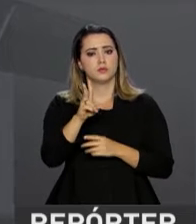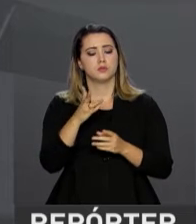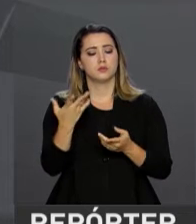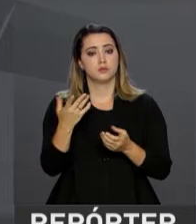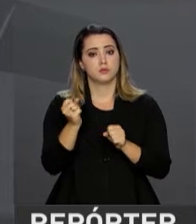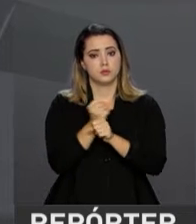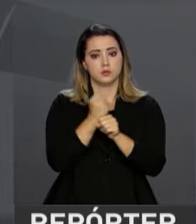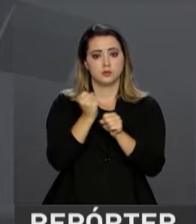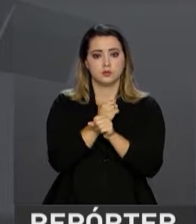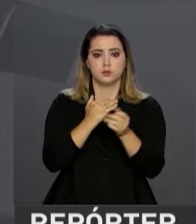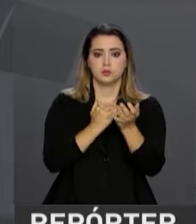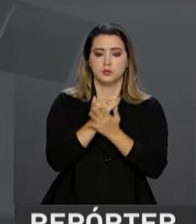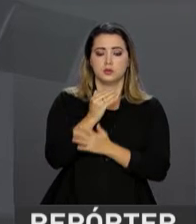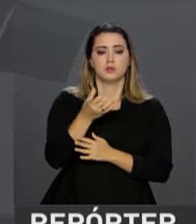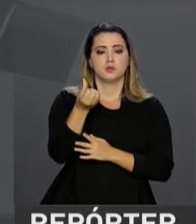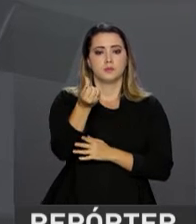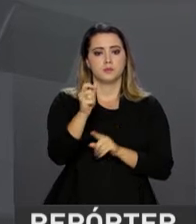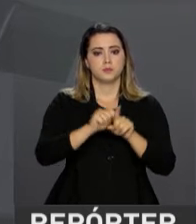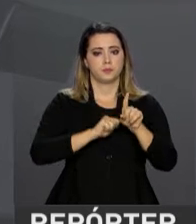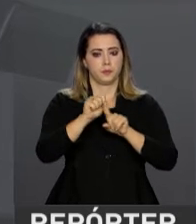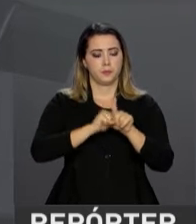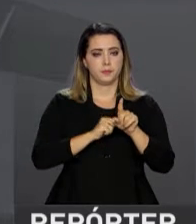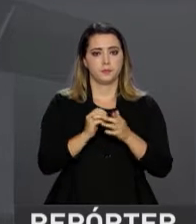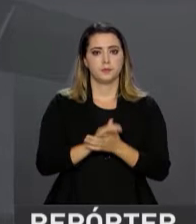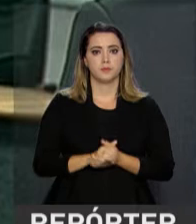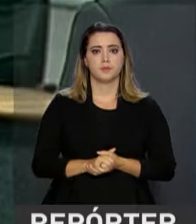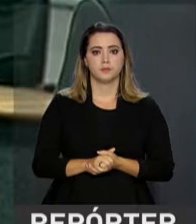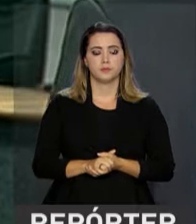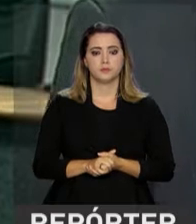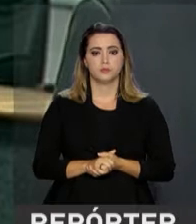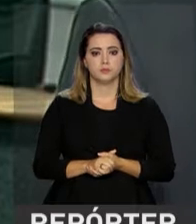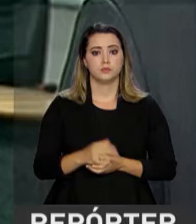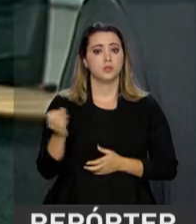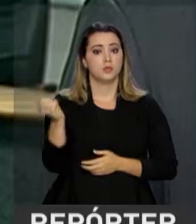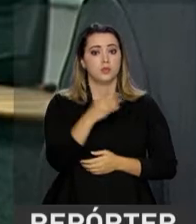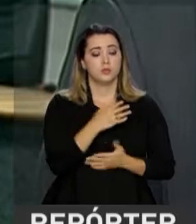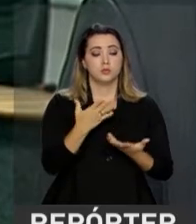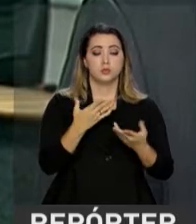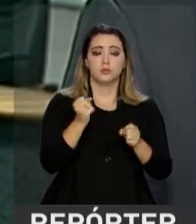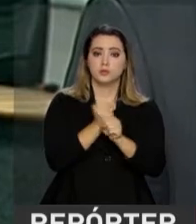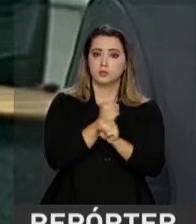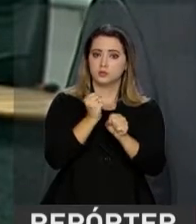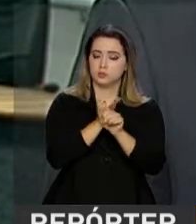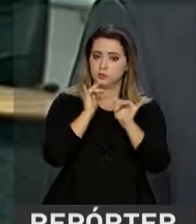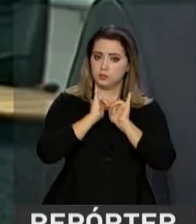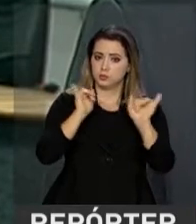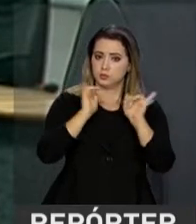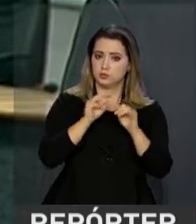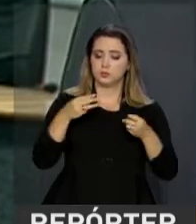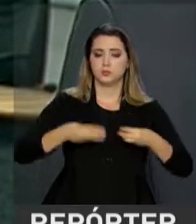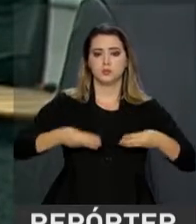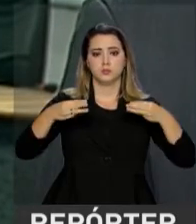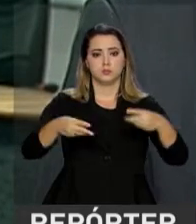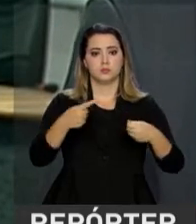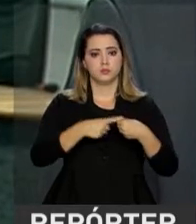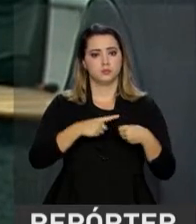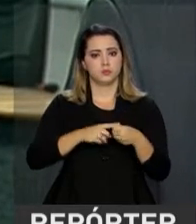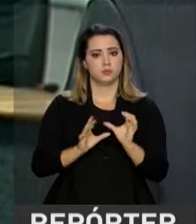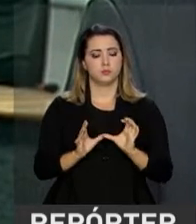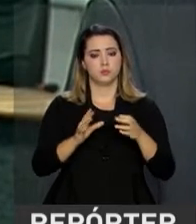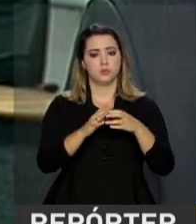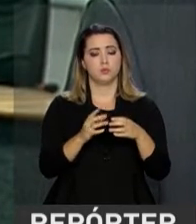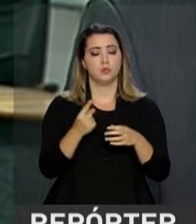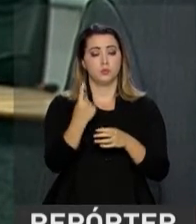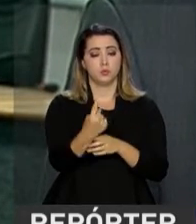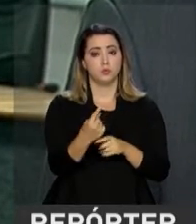habitacionais comecem no máximo seis meses com as moradias já anunciadas pelo ministério das cidades a faixa 1 do minha casa minha